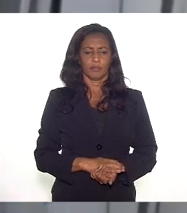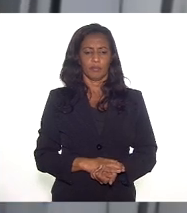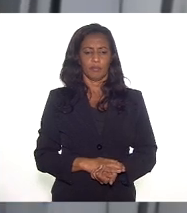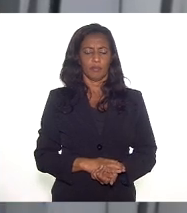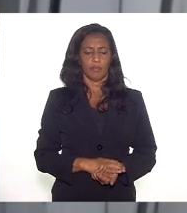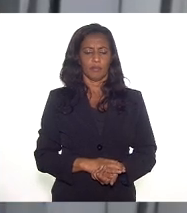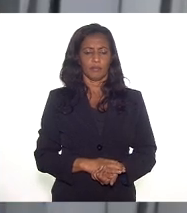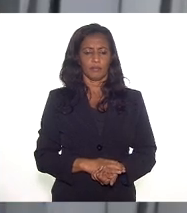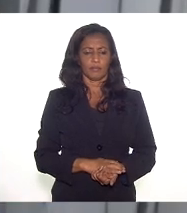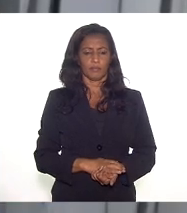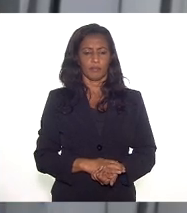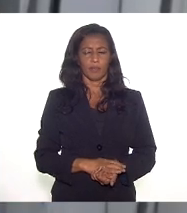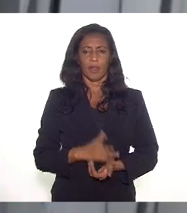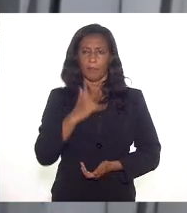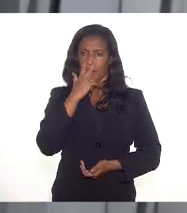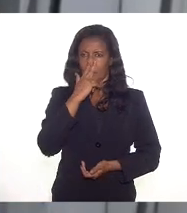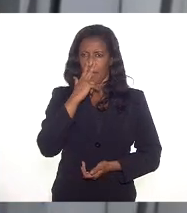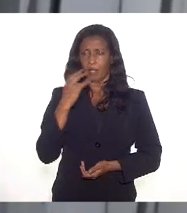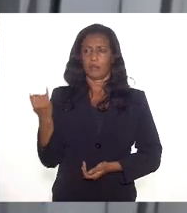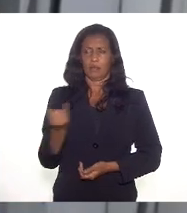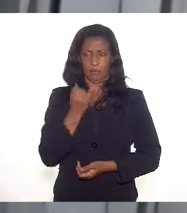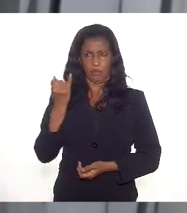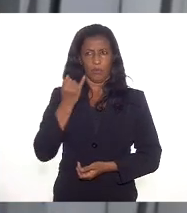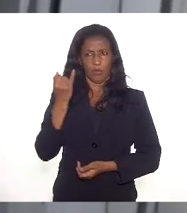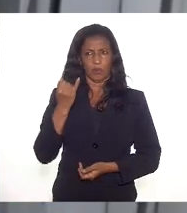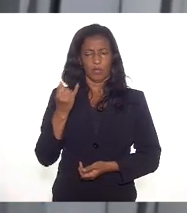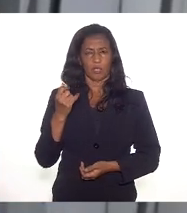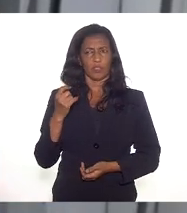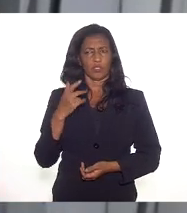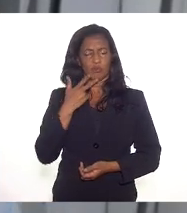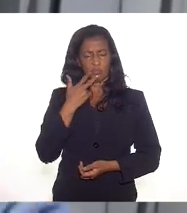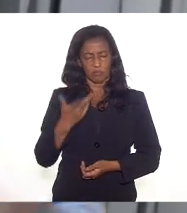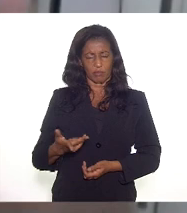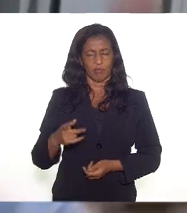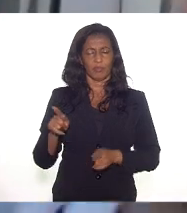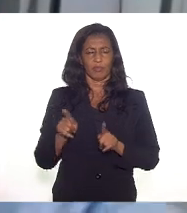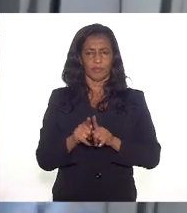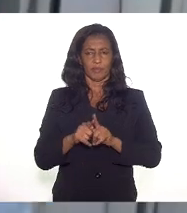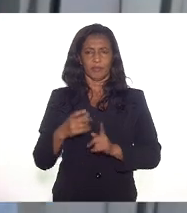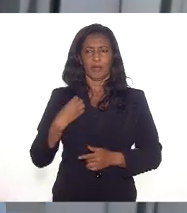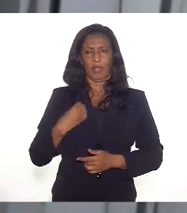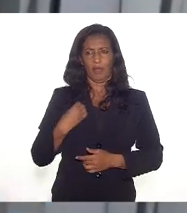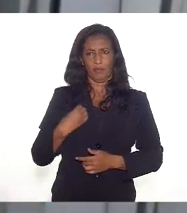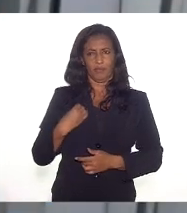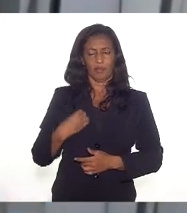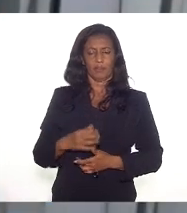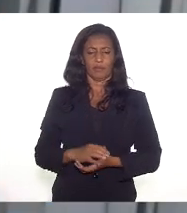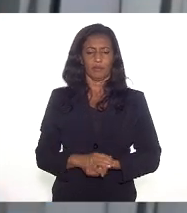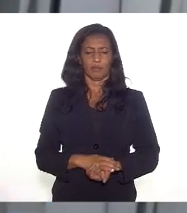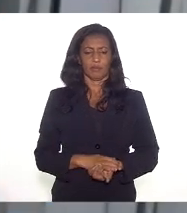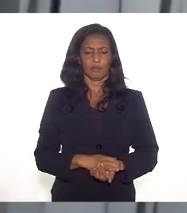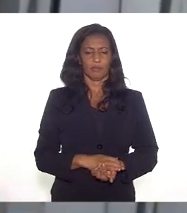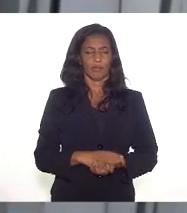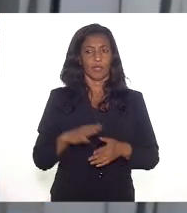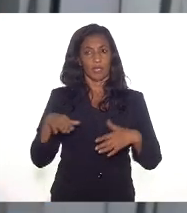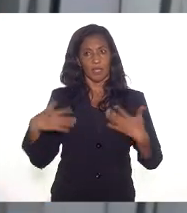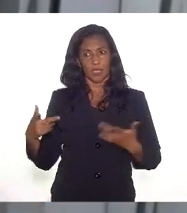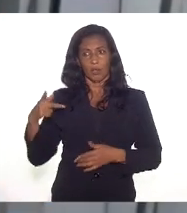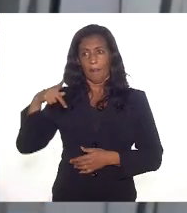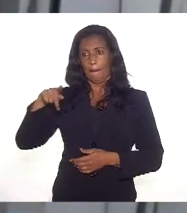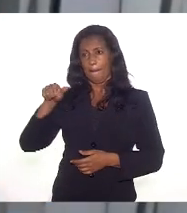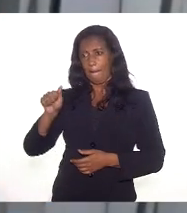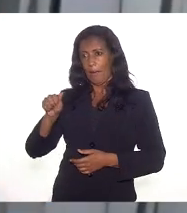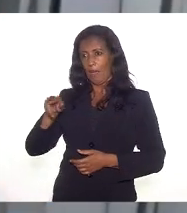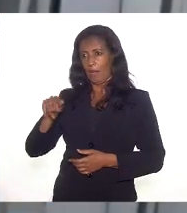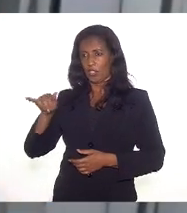a sua homossexualidade. Então, me parece importante fazer esse registro aqui pelo que representou o Zé Cláudio, tanto para Paraty